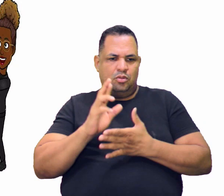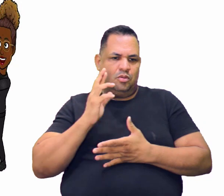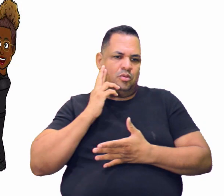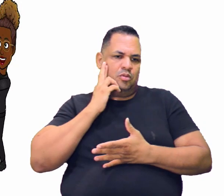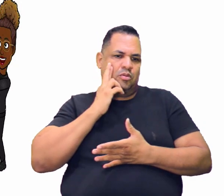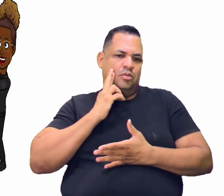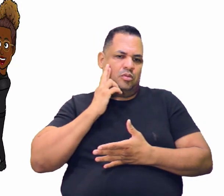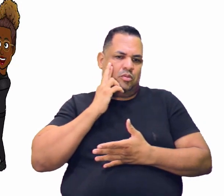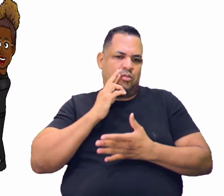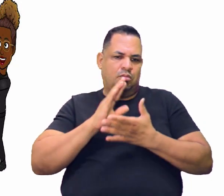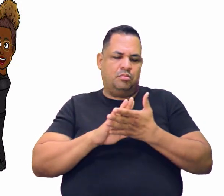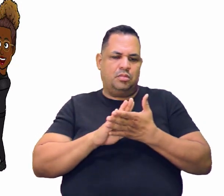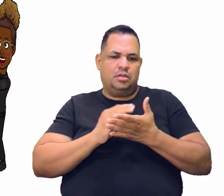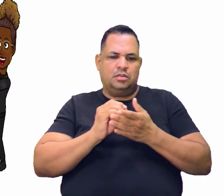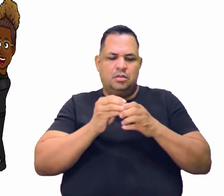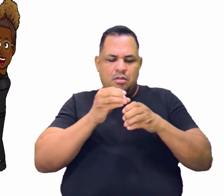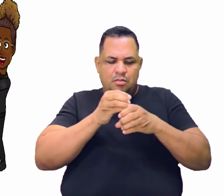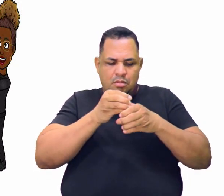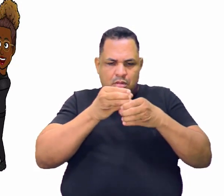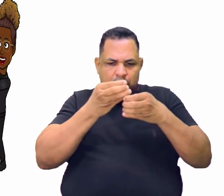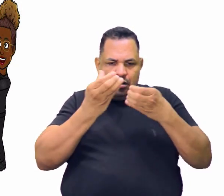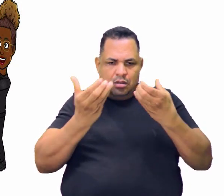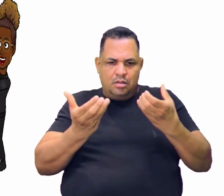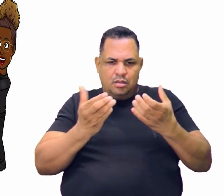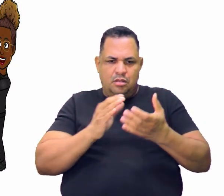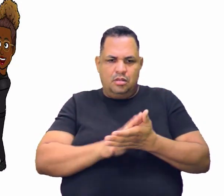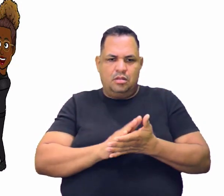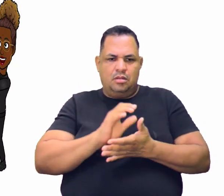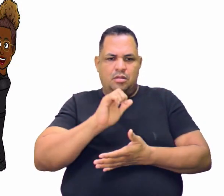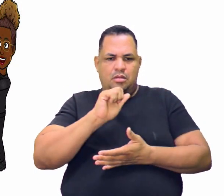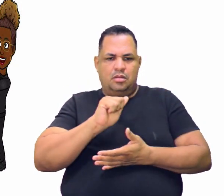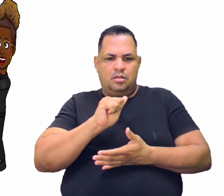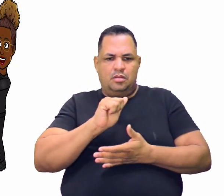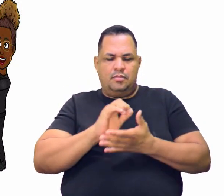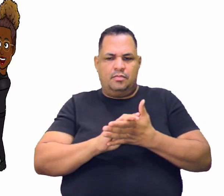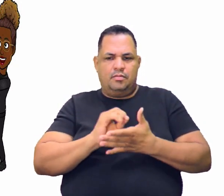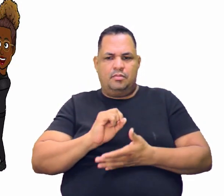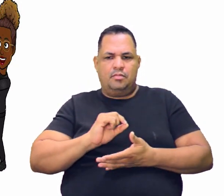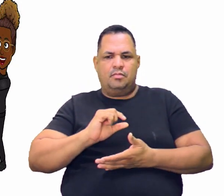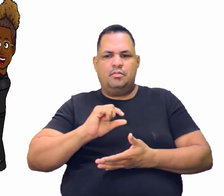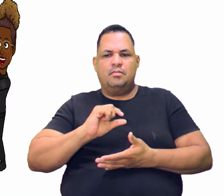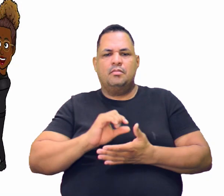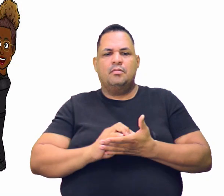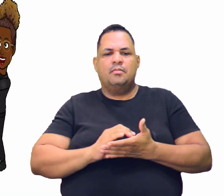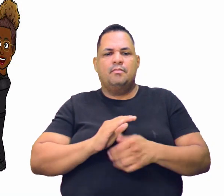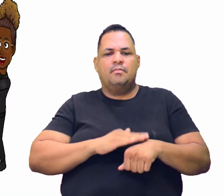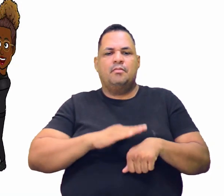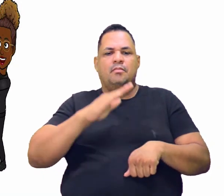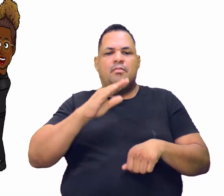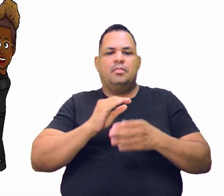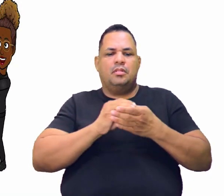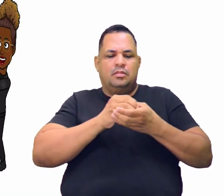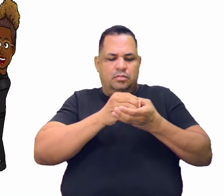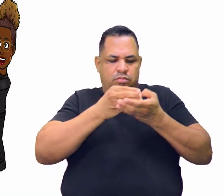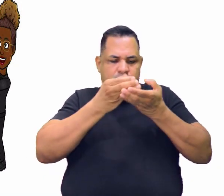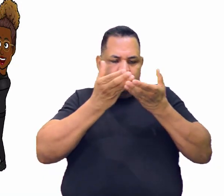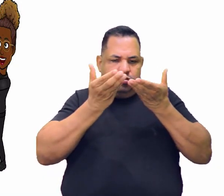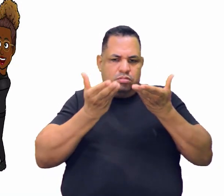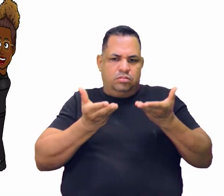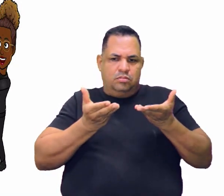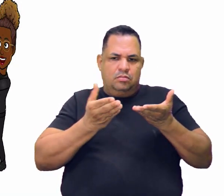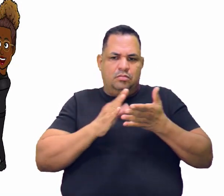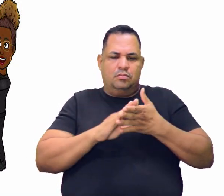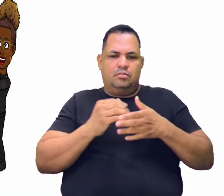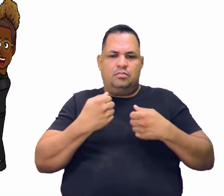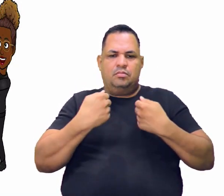no caso é a mais aberta, tá bom, amadinha? A mais aberta possível. A mais